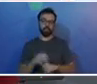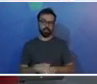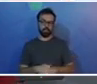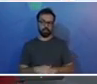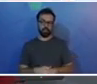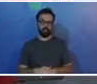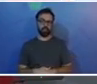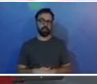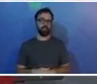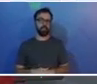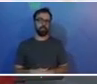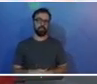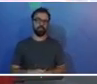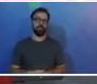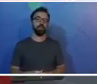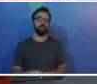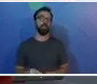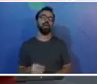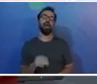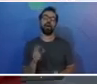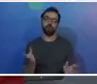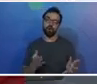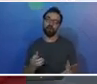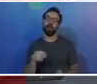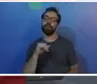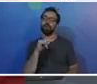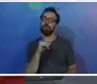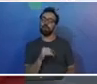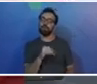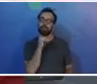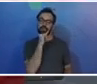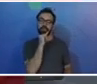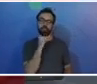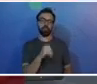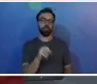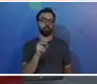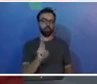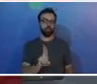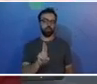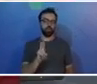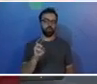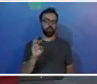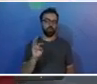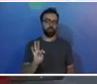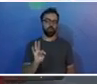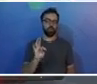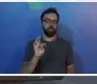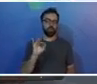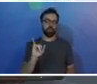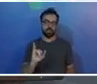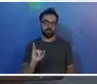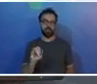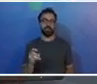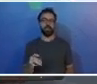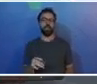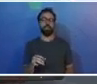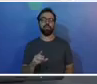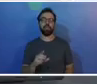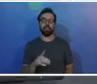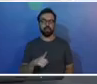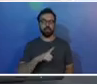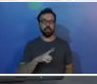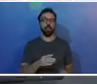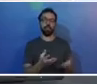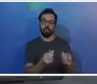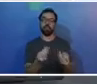tem para todo mundo, em todas as cidades do nosso estado, do nosso país? Lembra que nós já estudamos que as